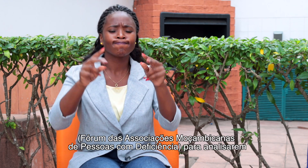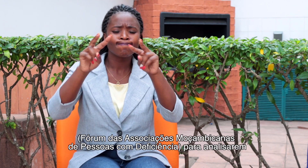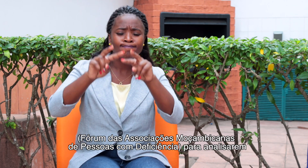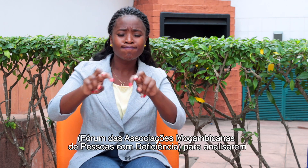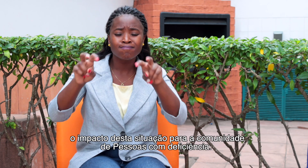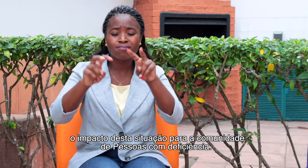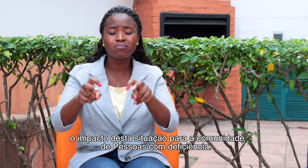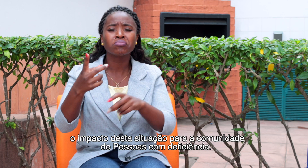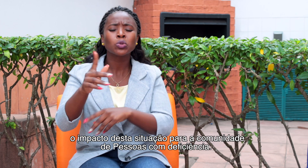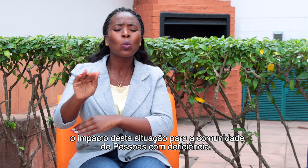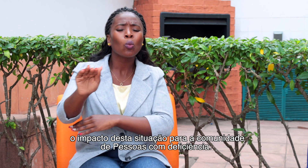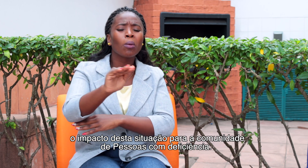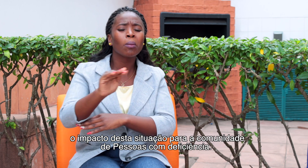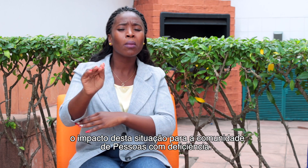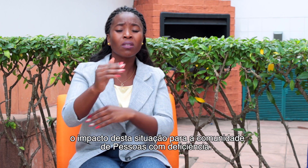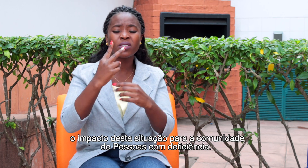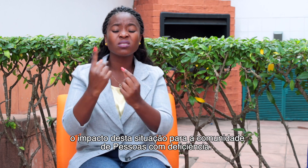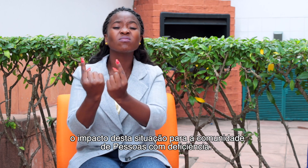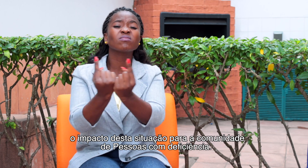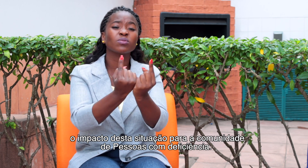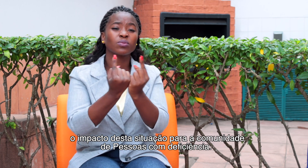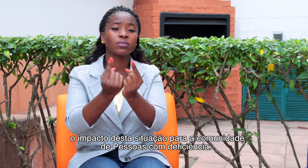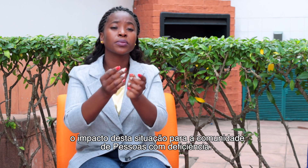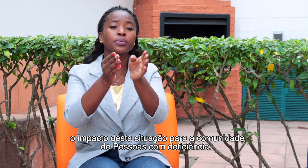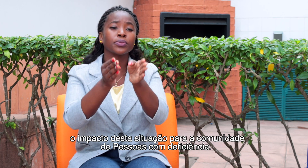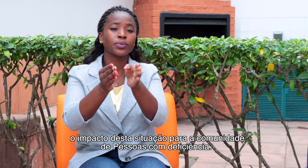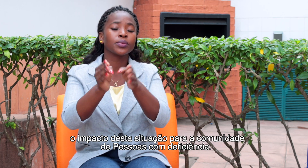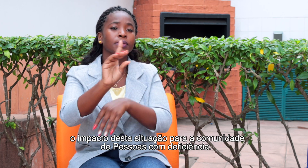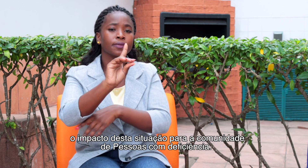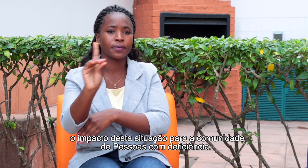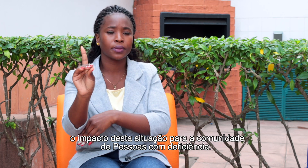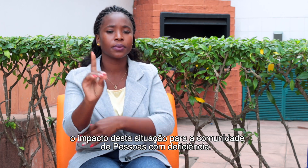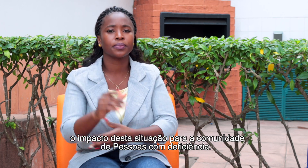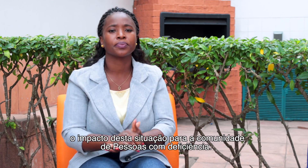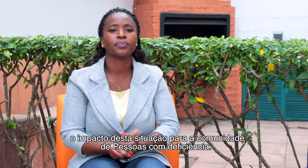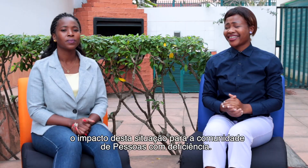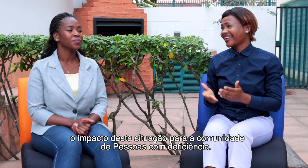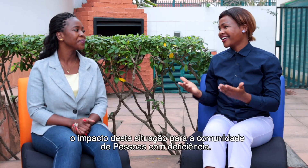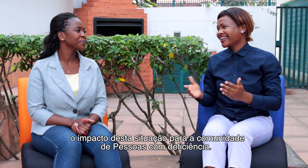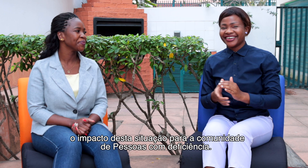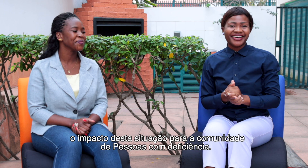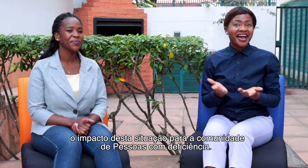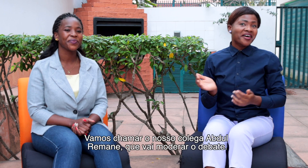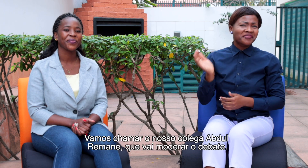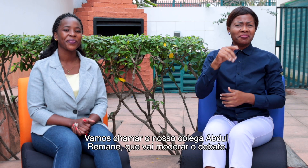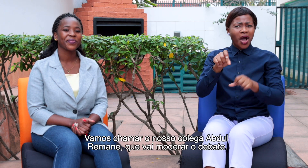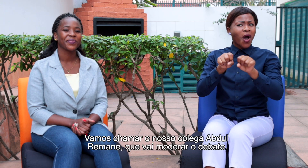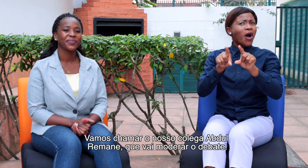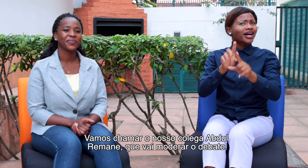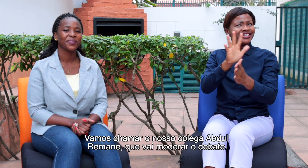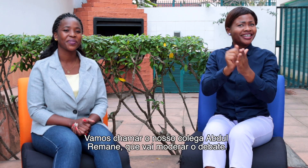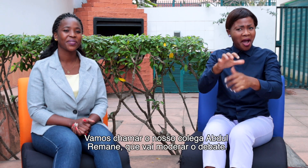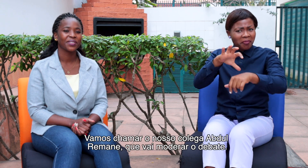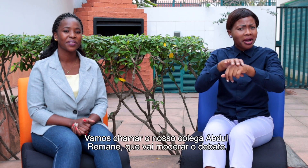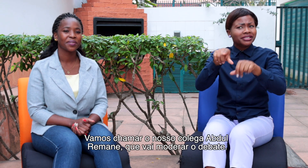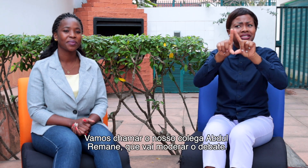com Deficiência, para analisarem o impacto desta situação para a comunidade de pessoas com deficiência. Vamos chamar o